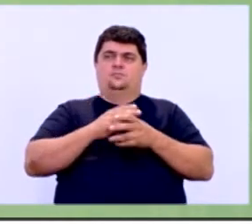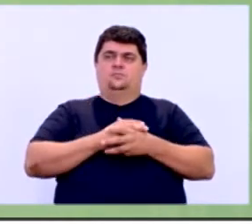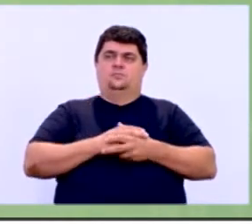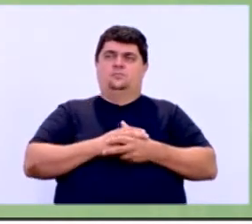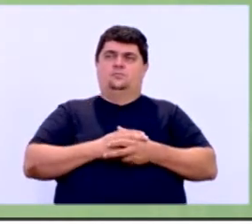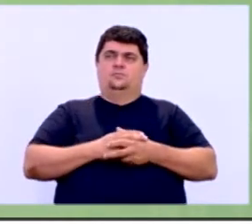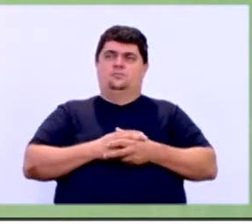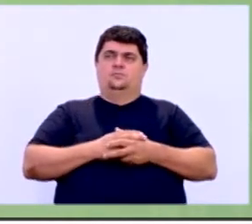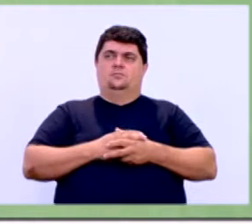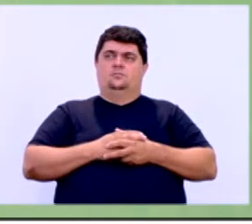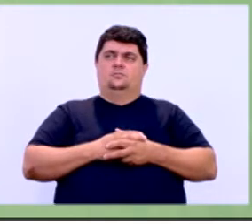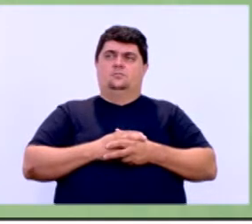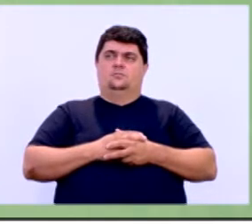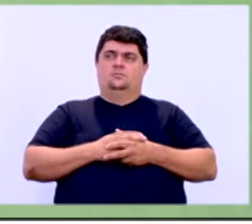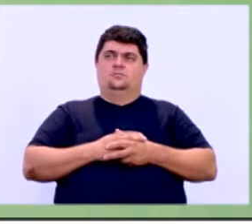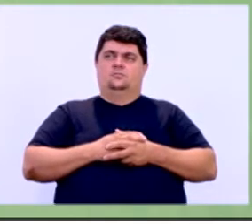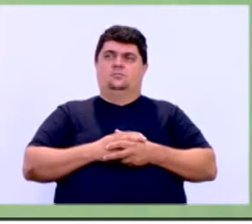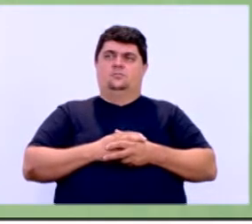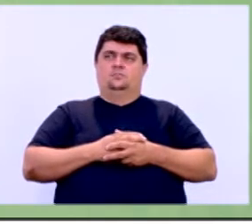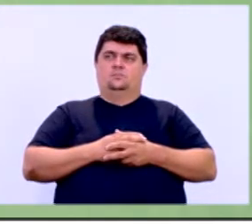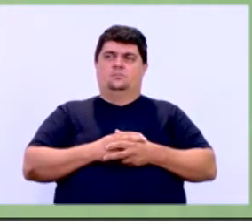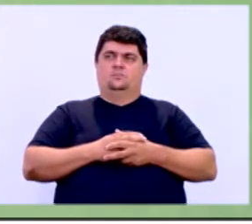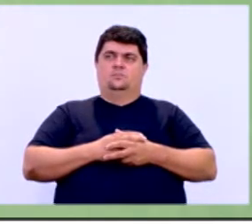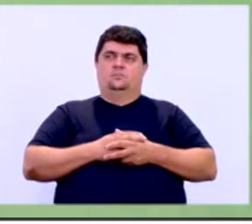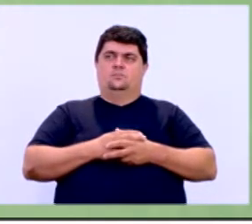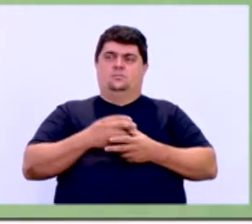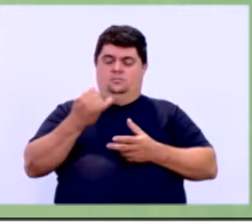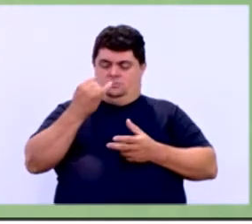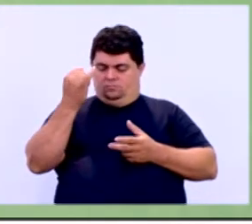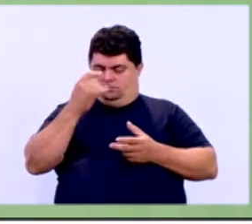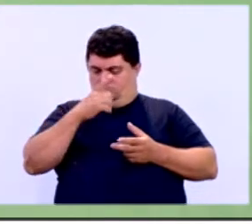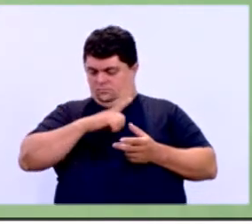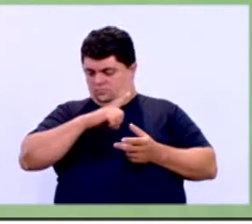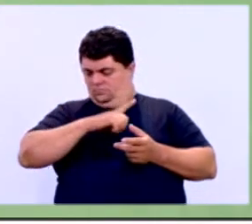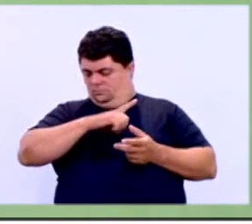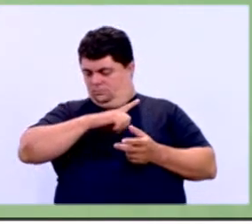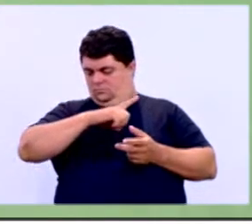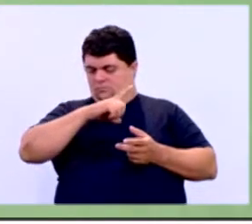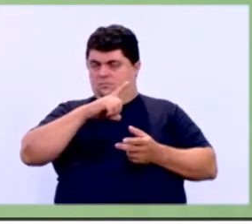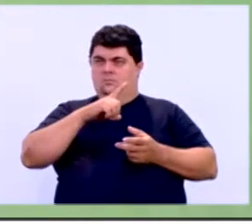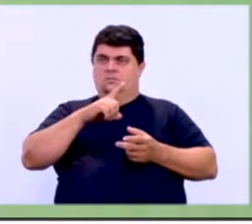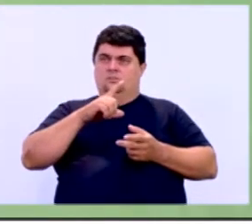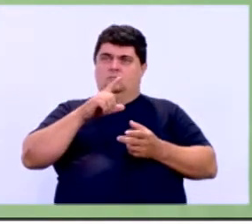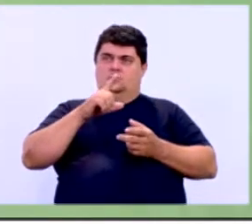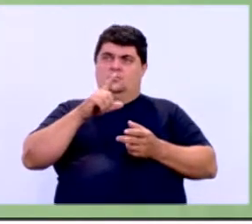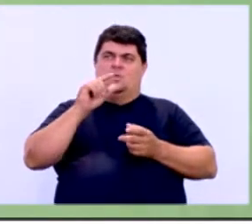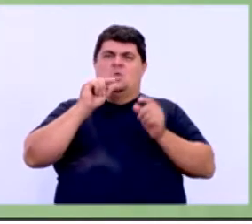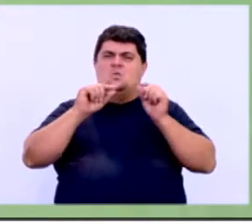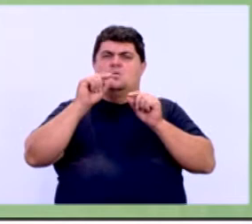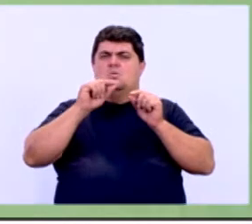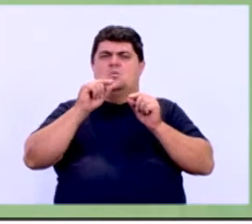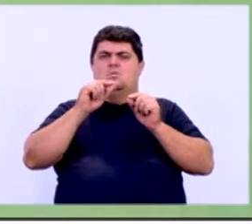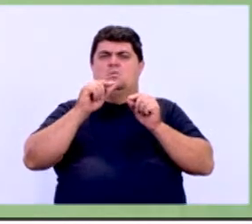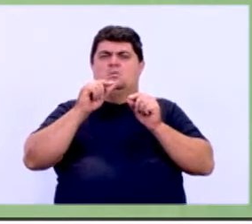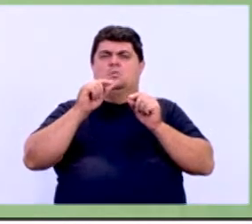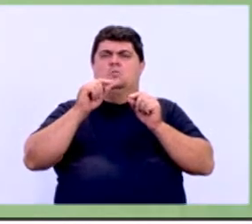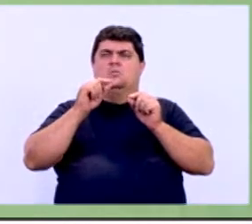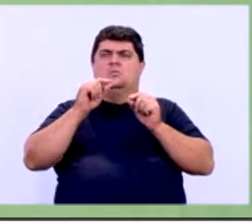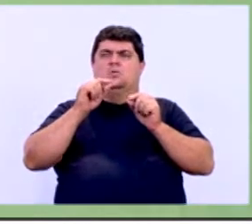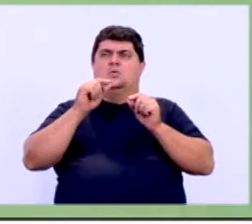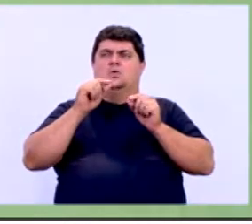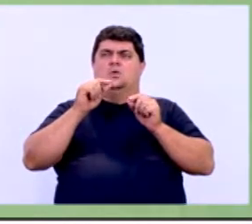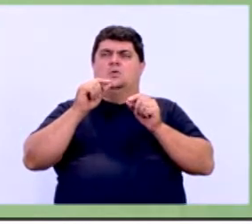financiamento em tempo e taxa, que é o que interessa para o empresário. Mas, professor, o que é esse tal de financiamento, de